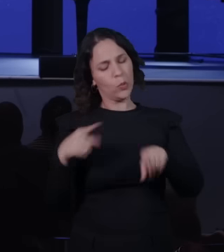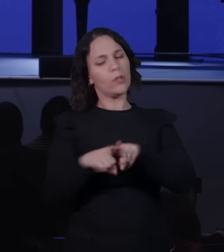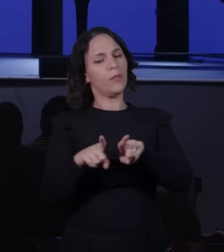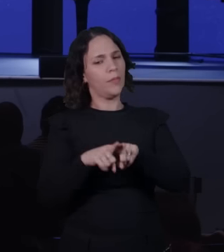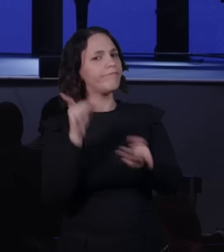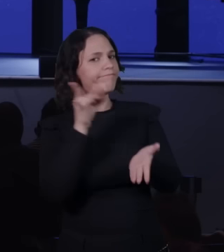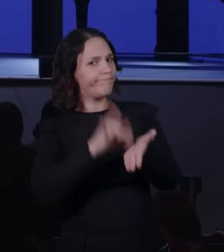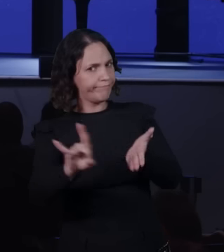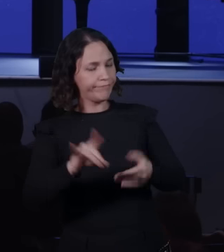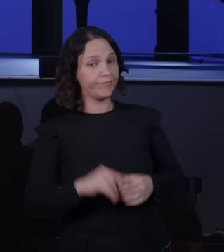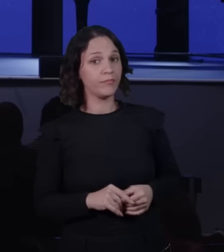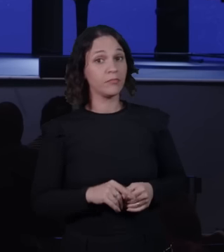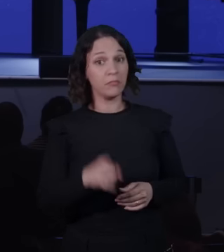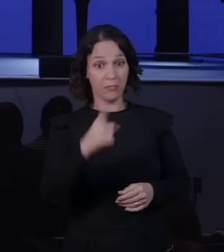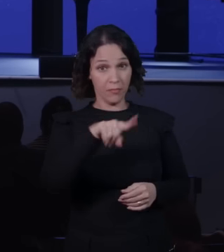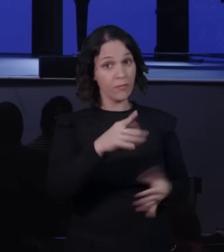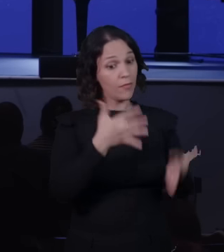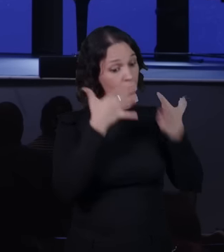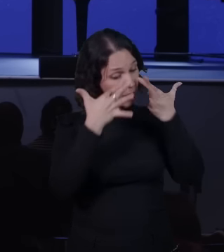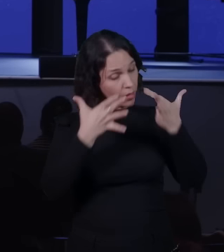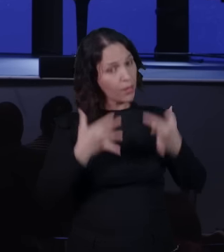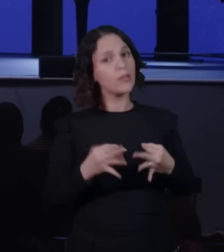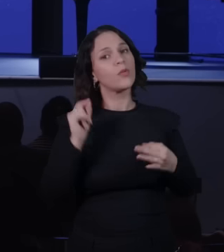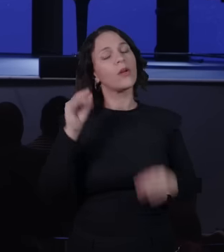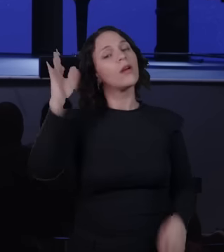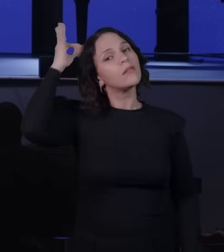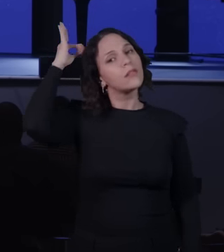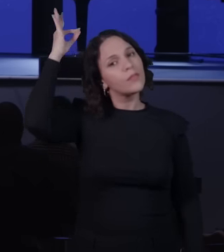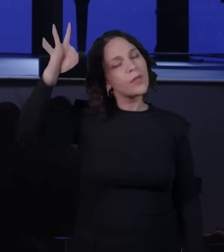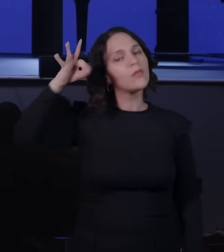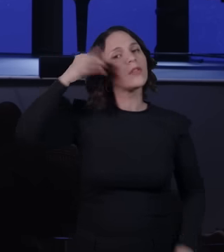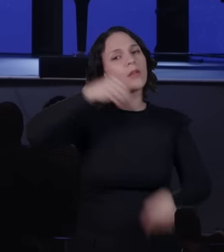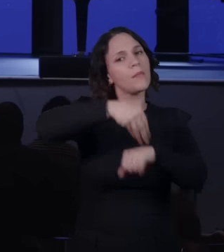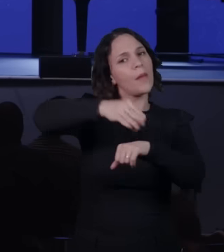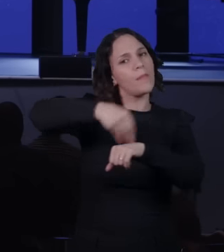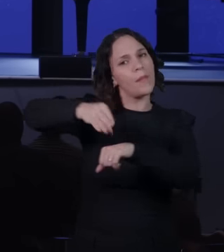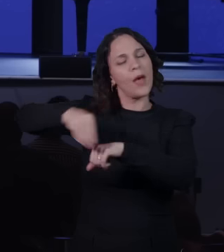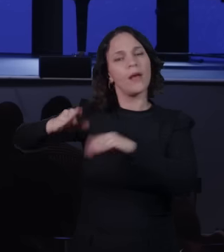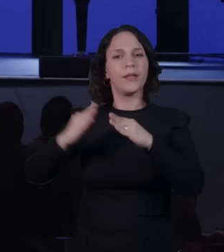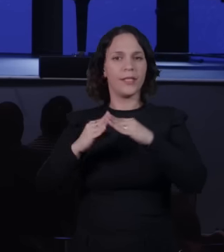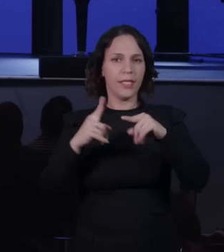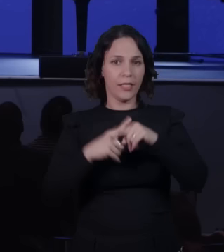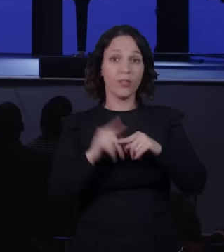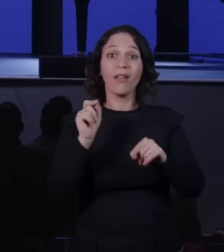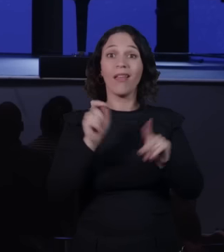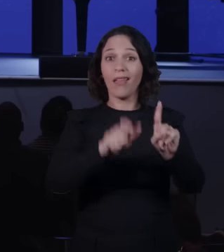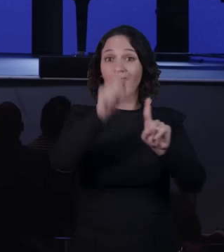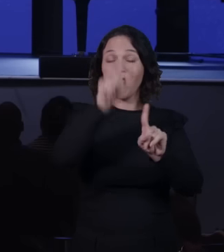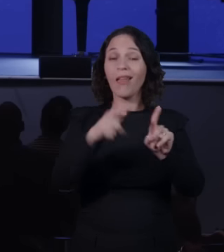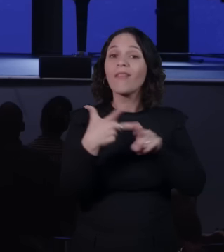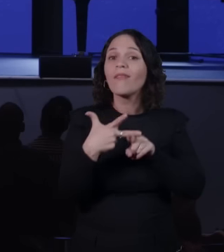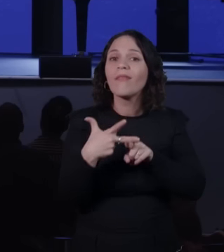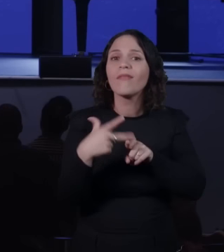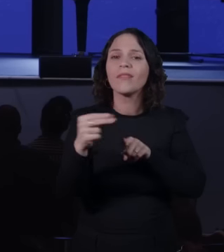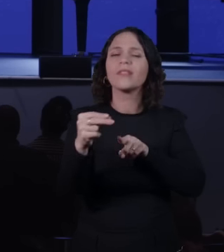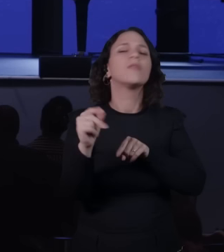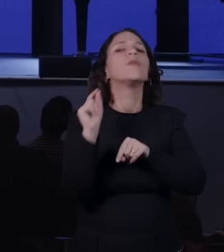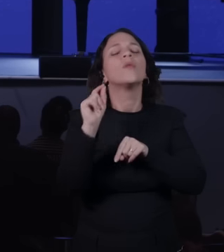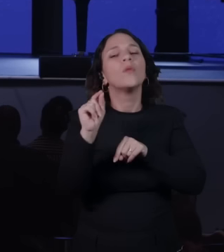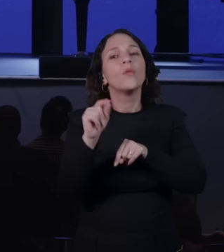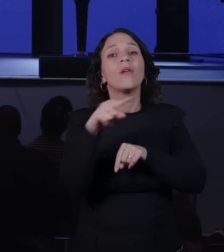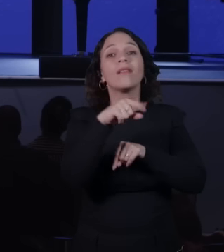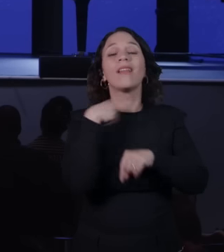odeio. Quem tem ouvidos, ouça o que o Espírito diz às igrejas. Ao vencedor, dar-lhe-ei que se alimente